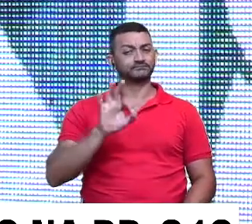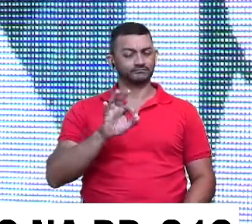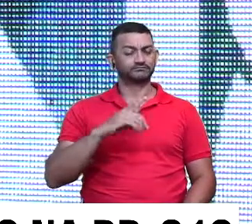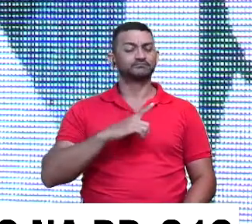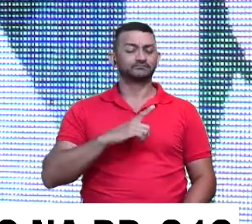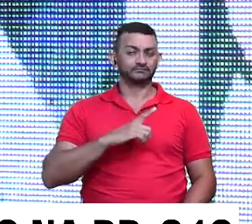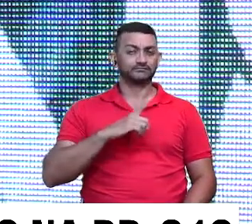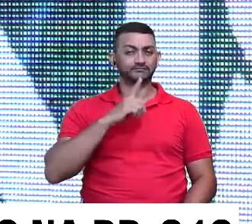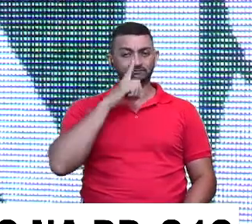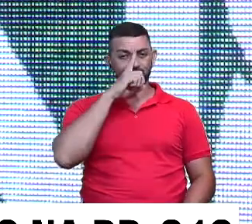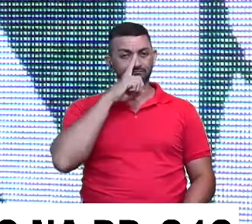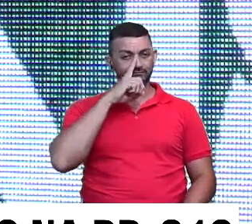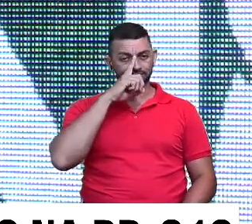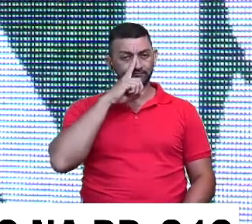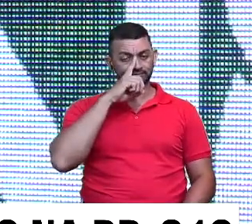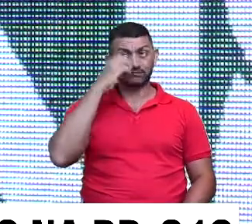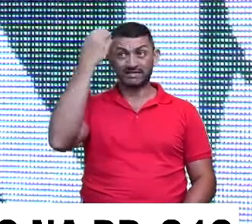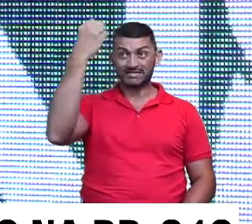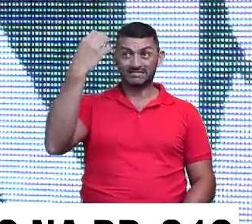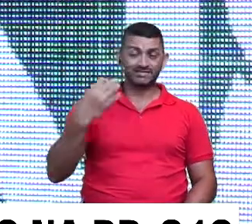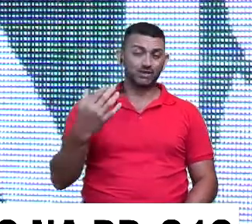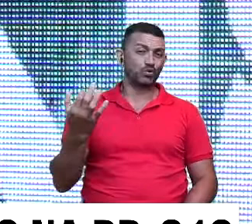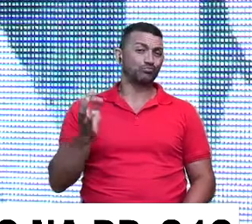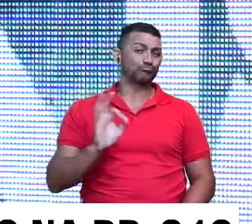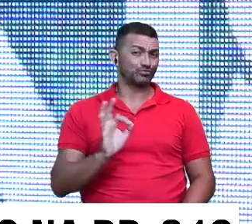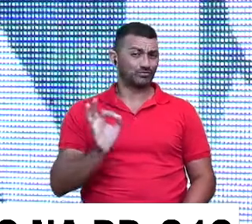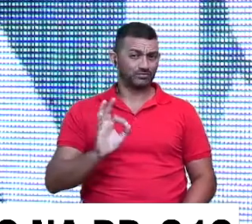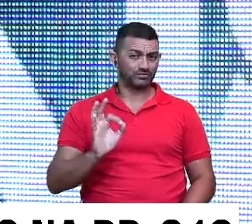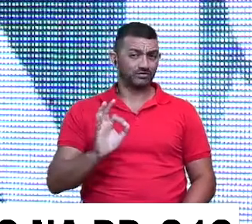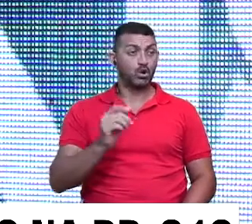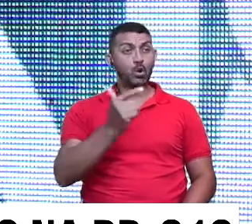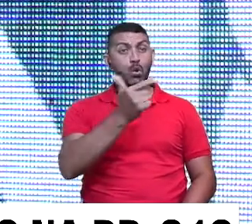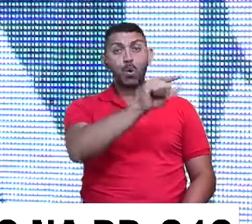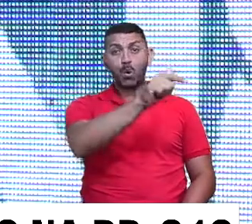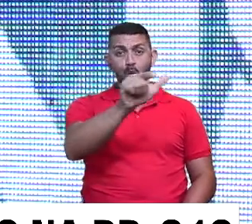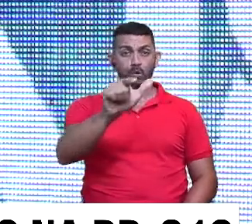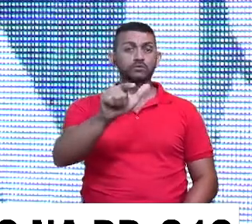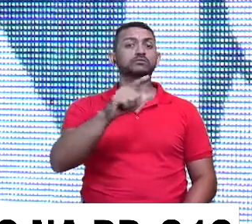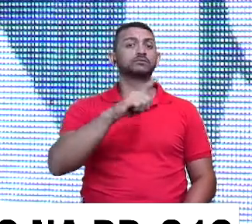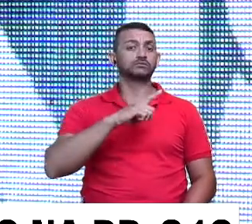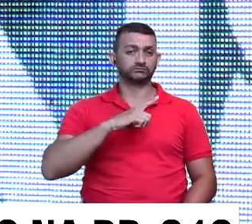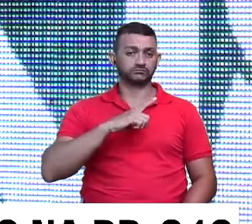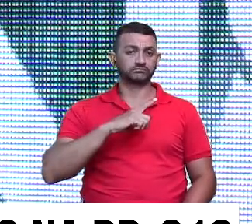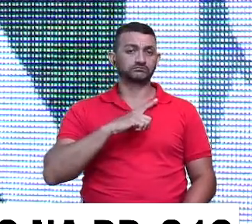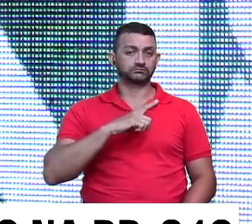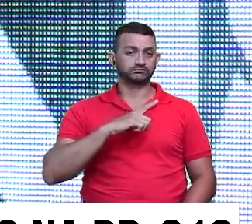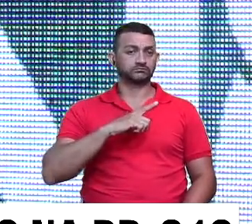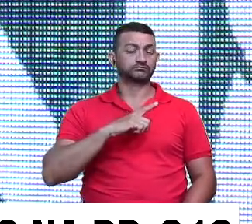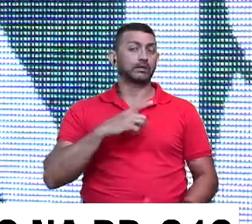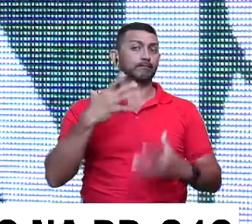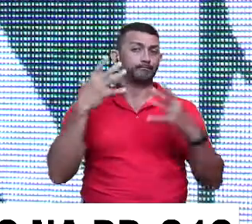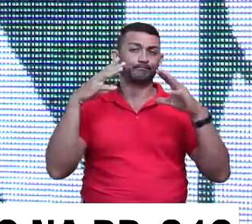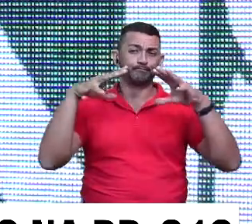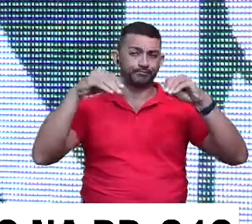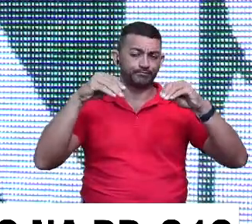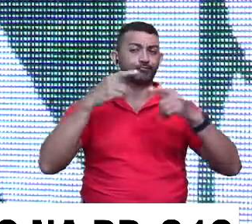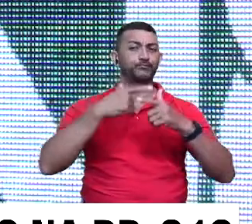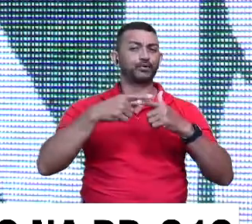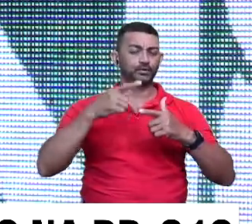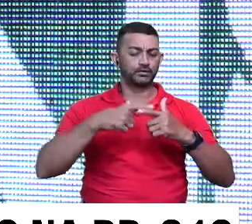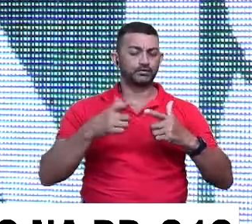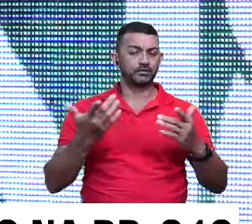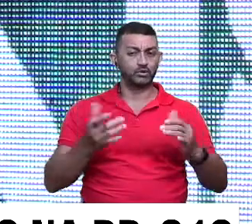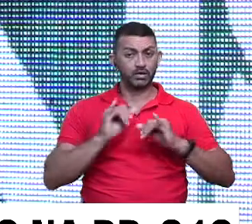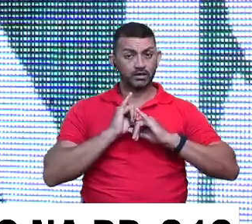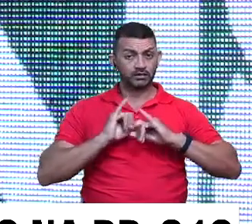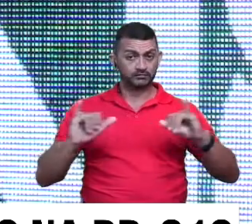e realmente muito arriscado, sem sinalização. E os outros semáforos que estão lá estão também apagados.